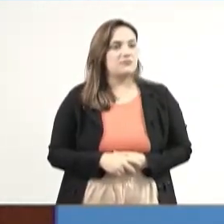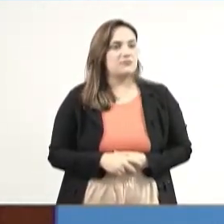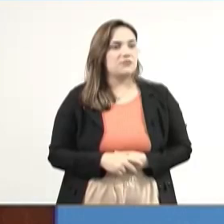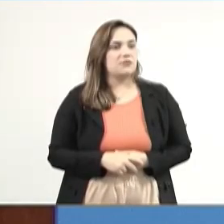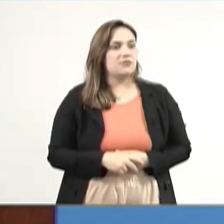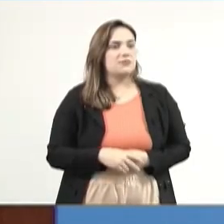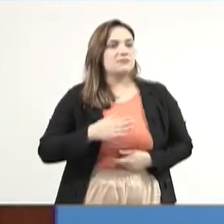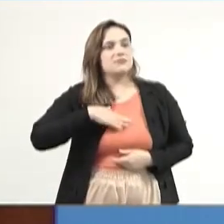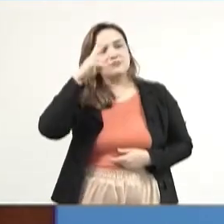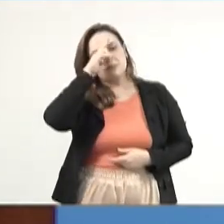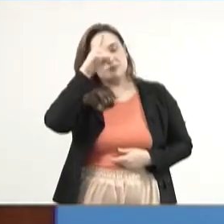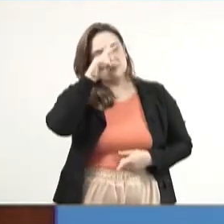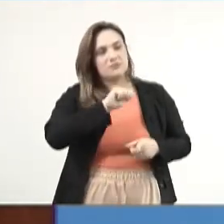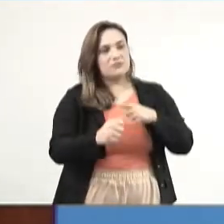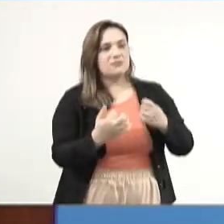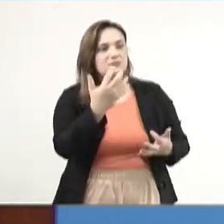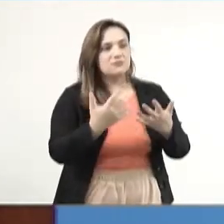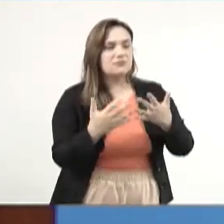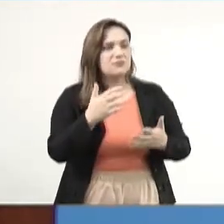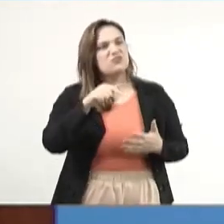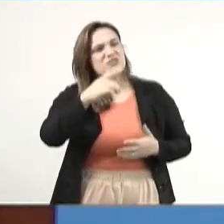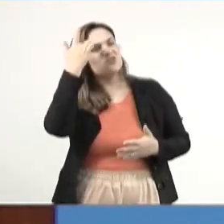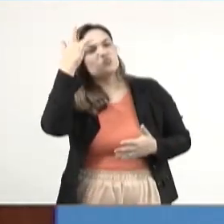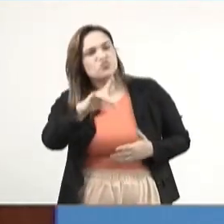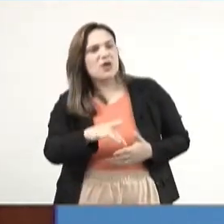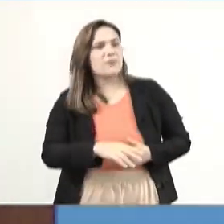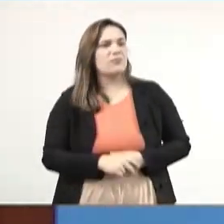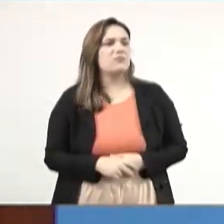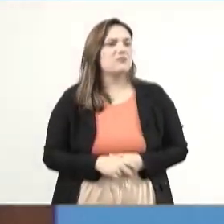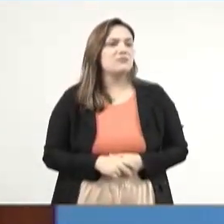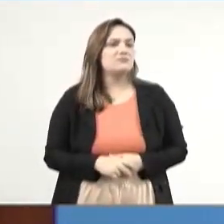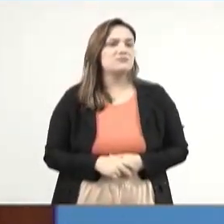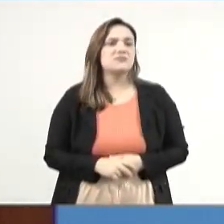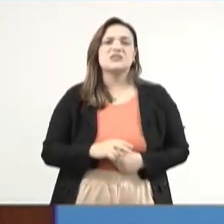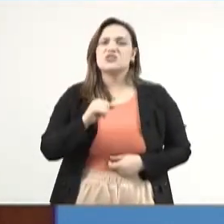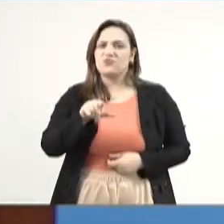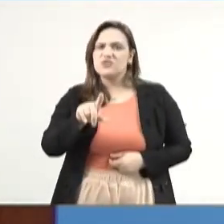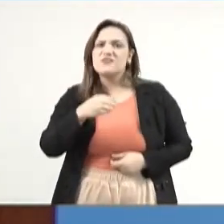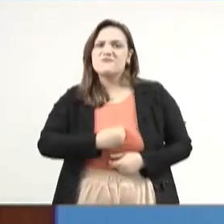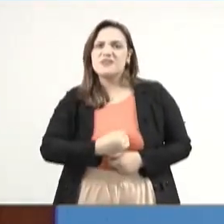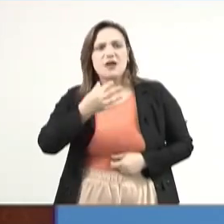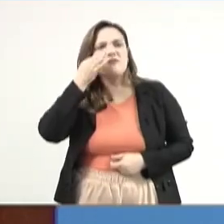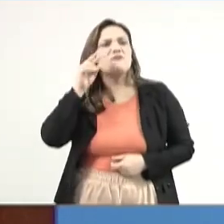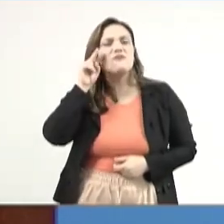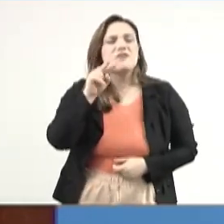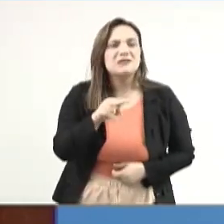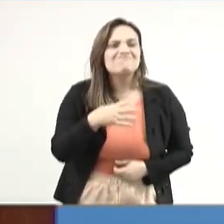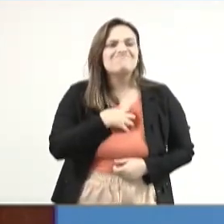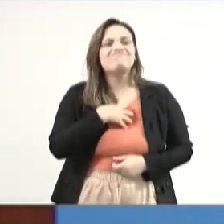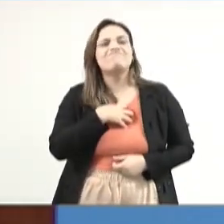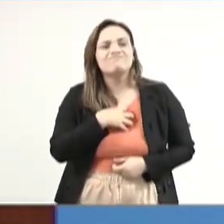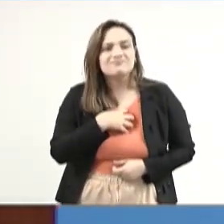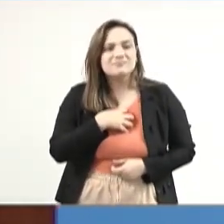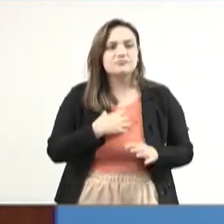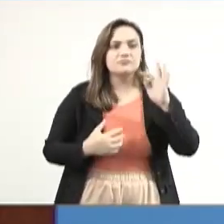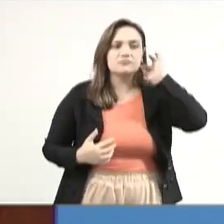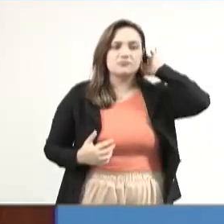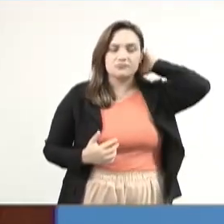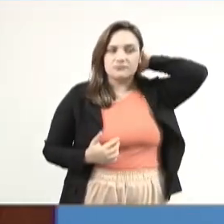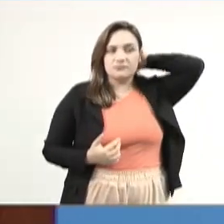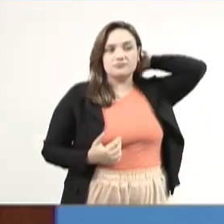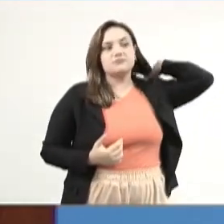queimada. Vocês não têm noção, é só quem está lá para ver. Primeiro, aqui,